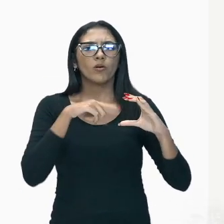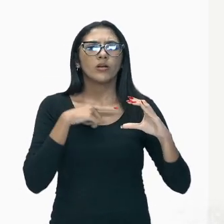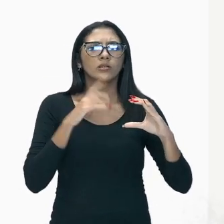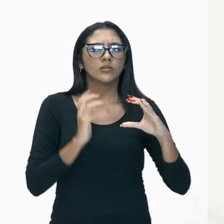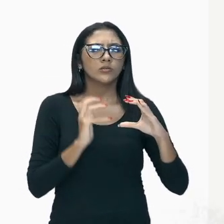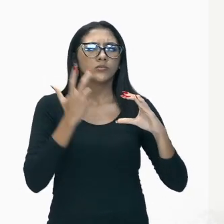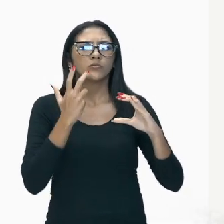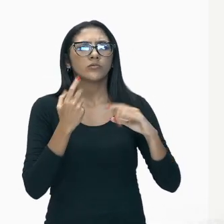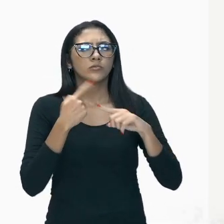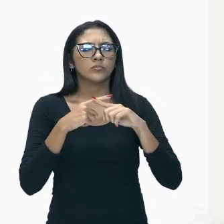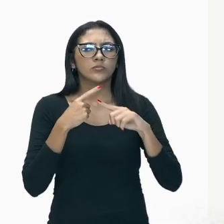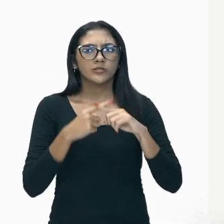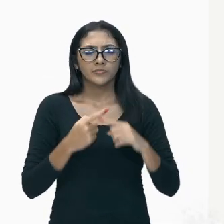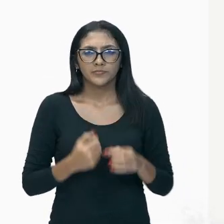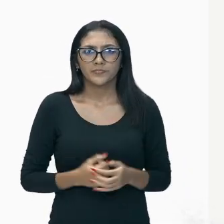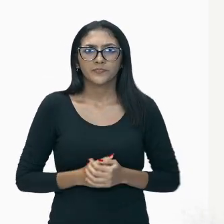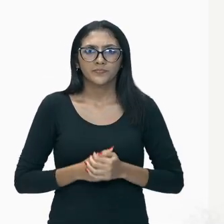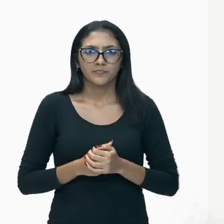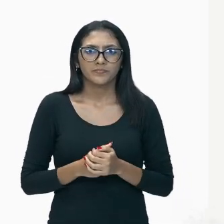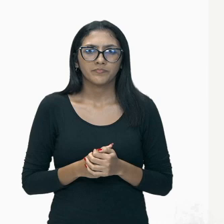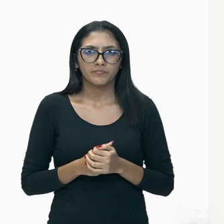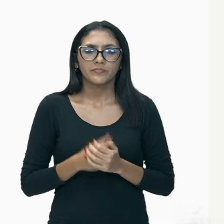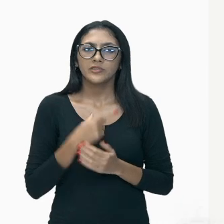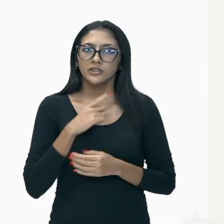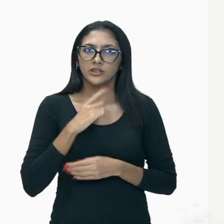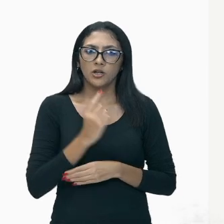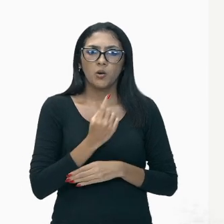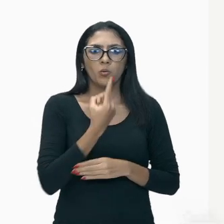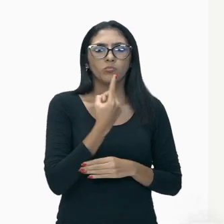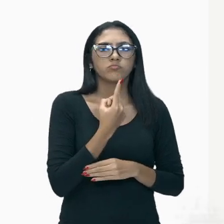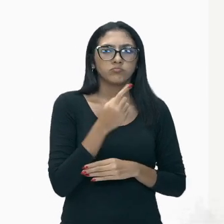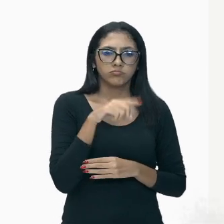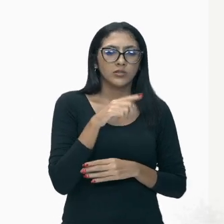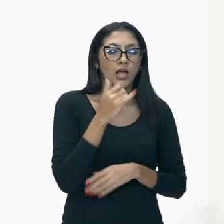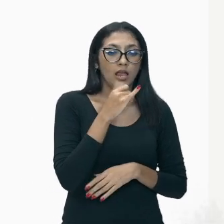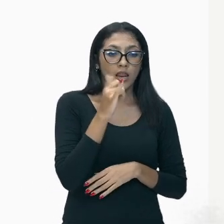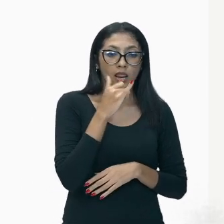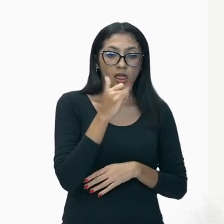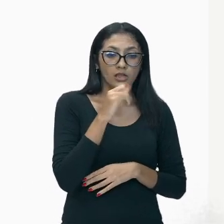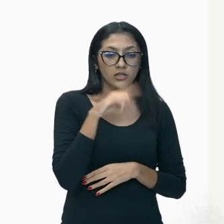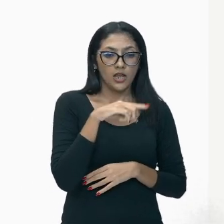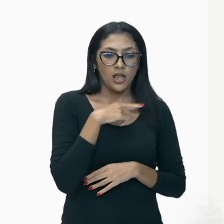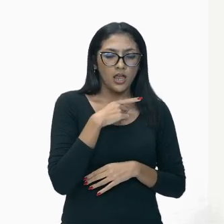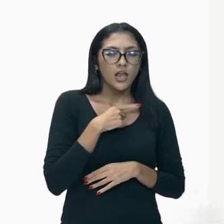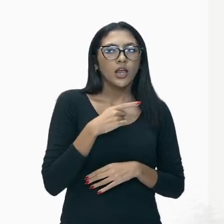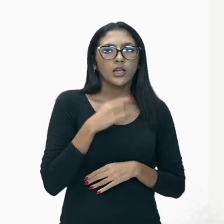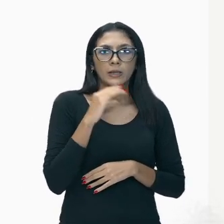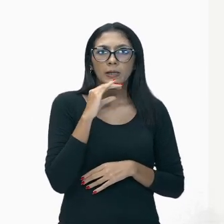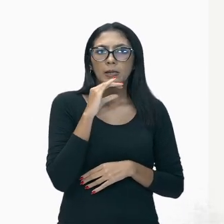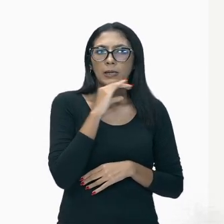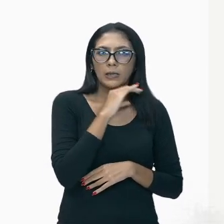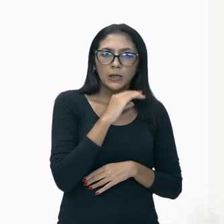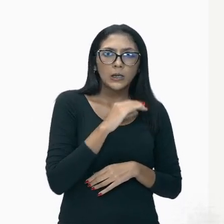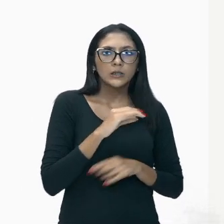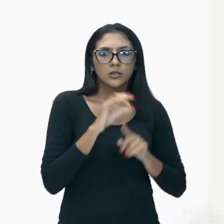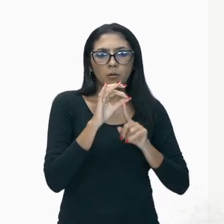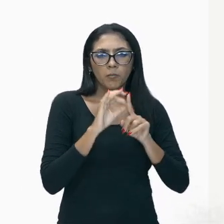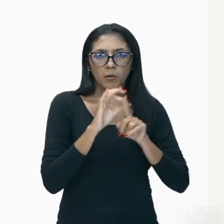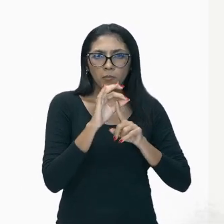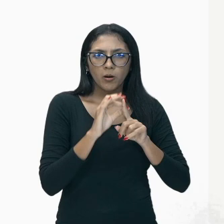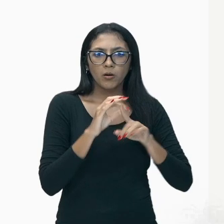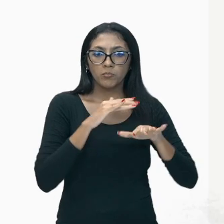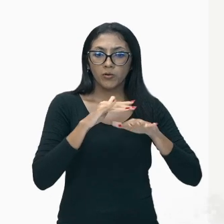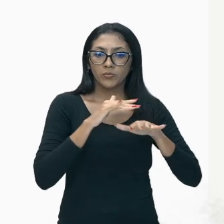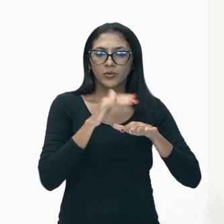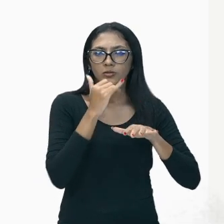conhecido como, quando eu tiver um condutor, ele é aquecido ao ser percorrido por uma corrente elétrica.